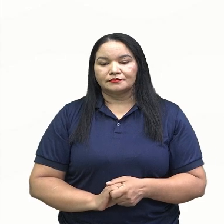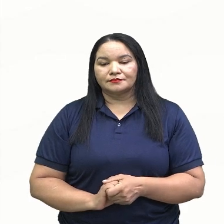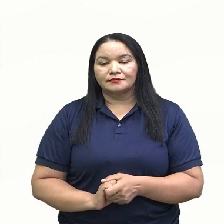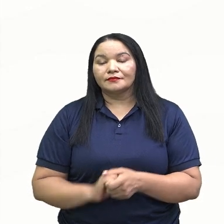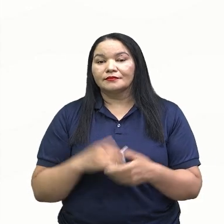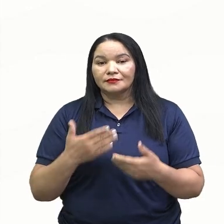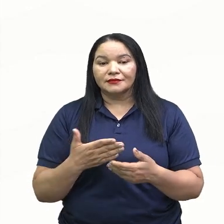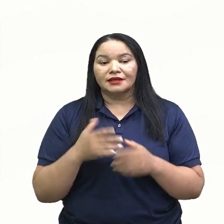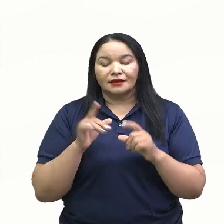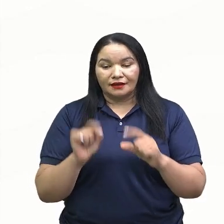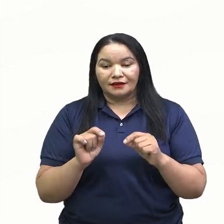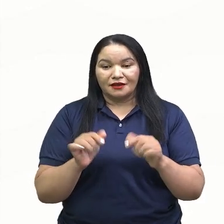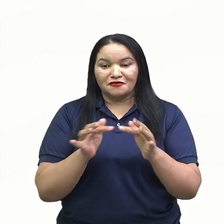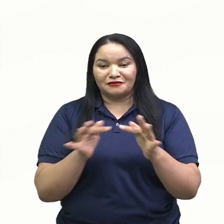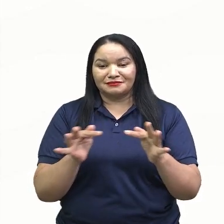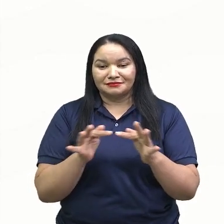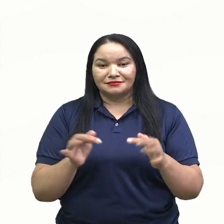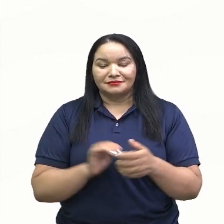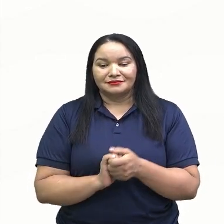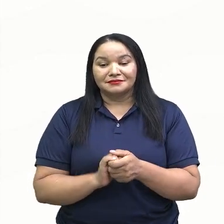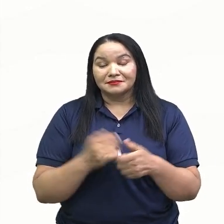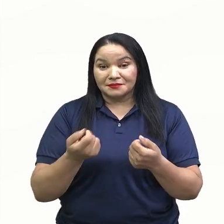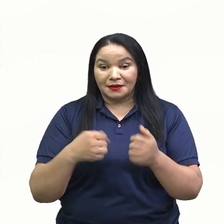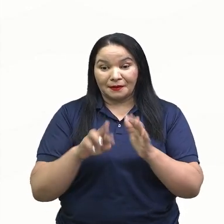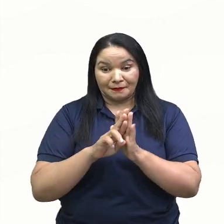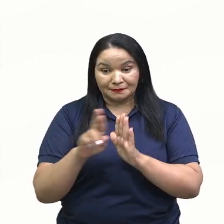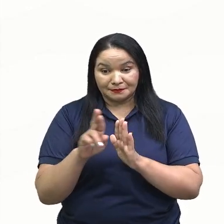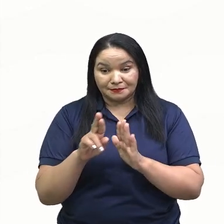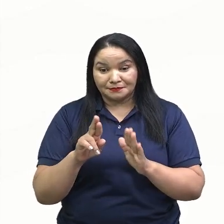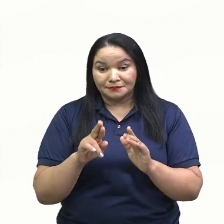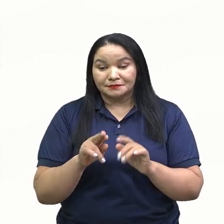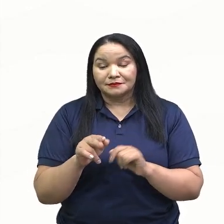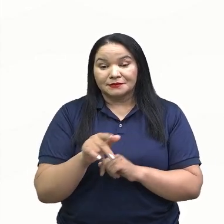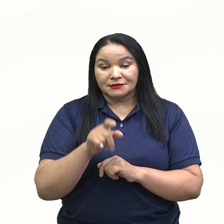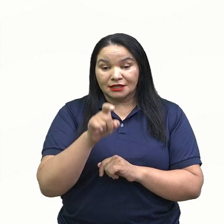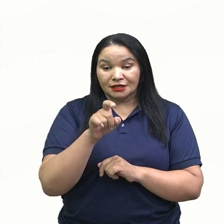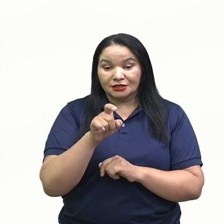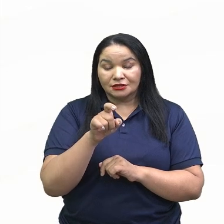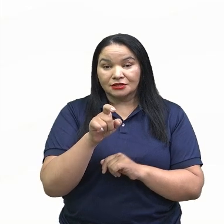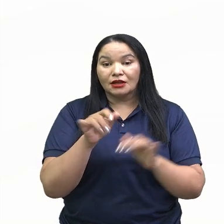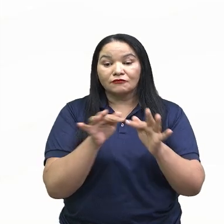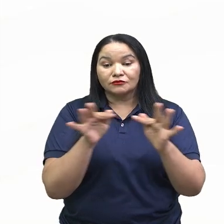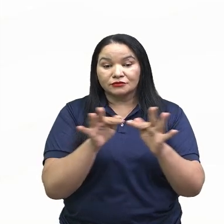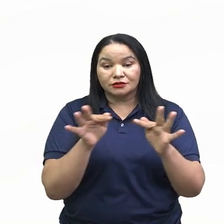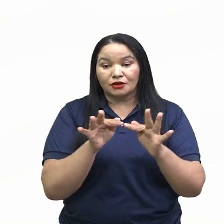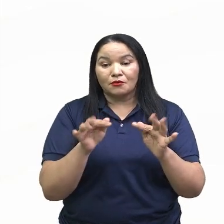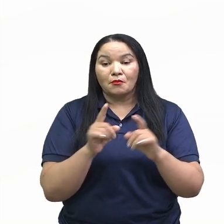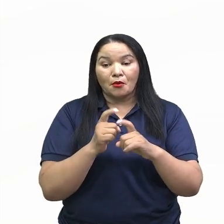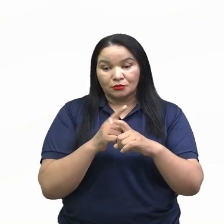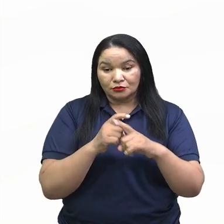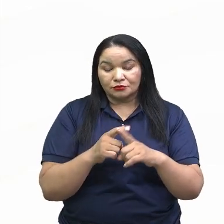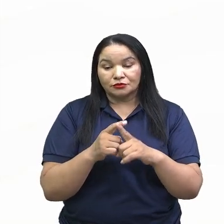que é que nós temos aí? Agora nós temos a representação da função polinomial de primeiro grau,